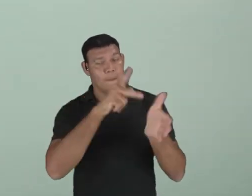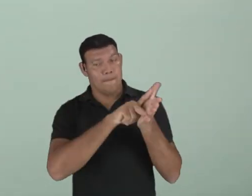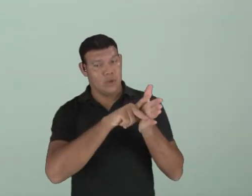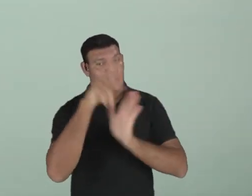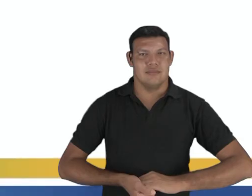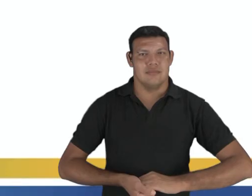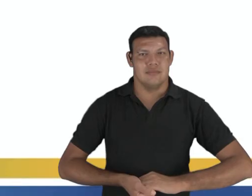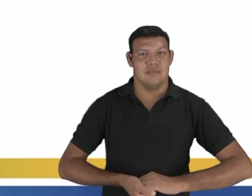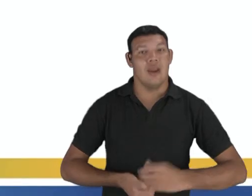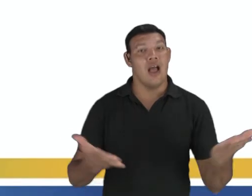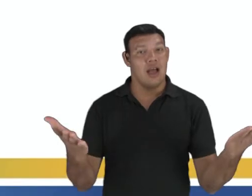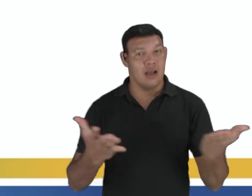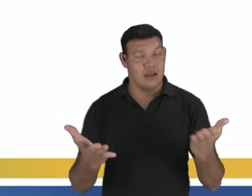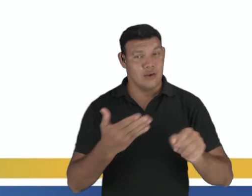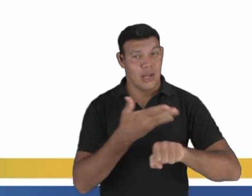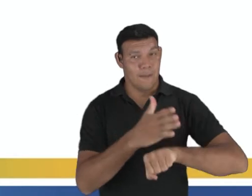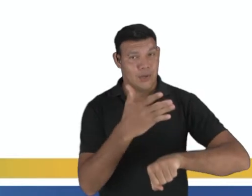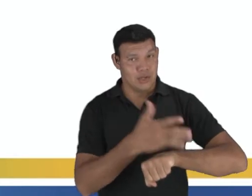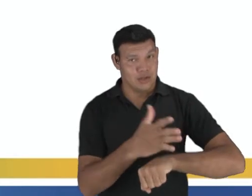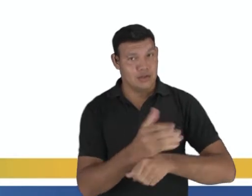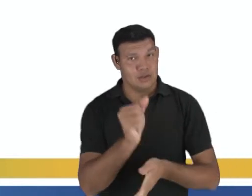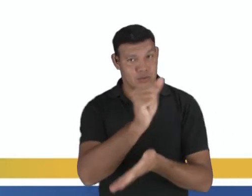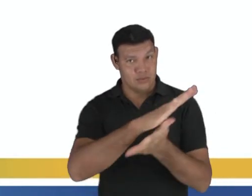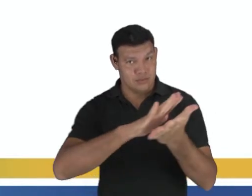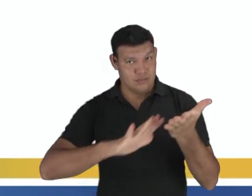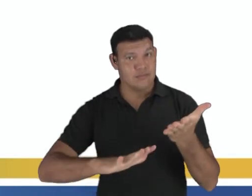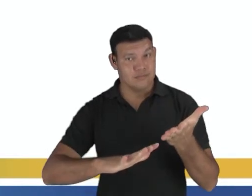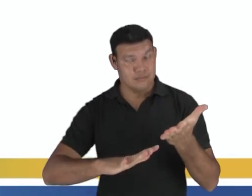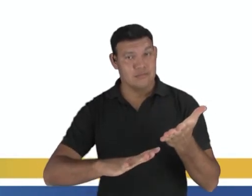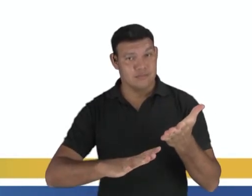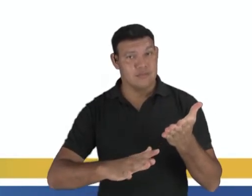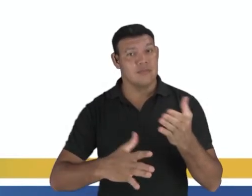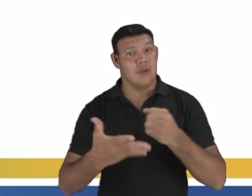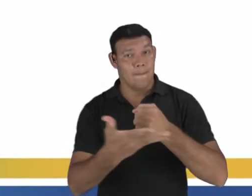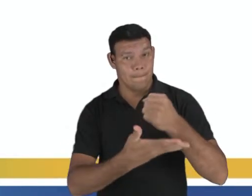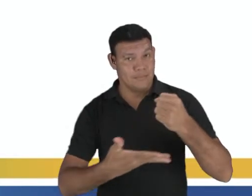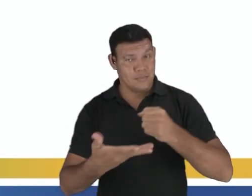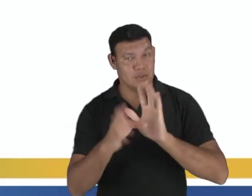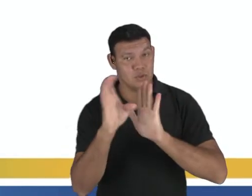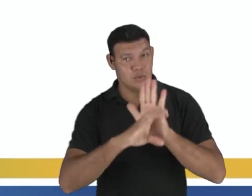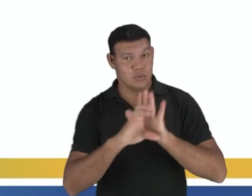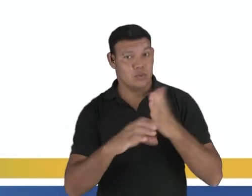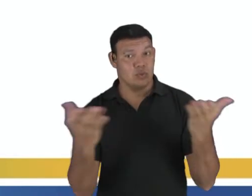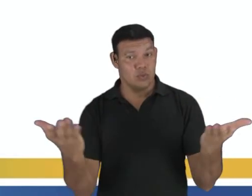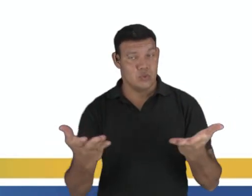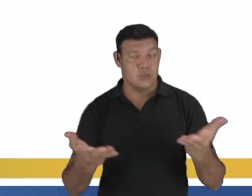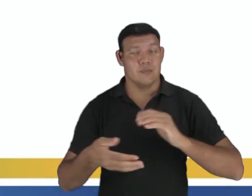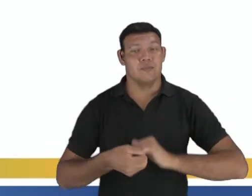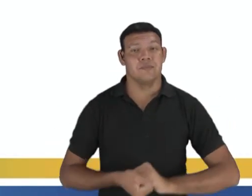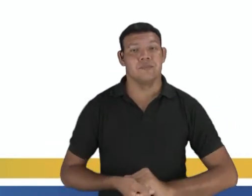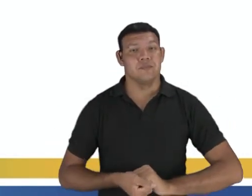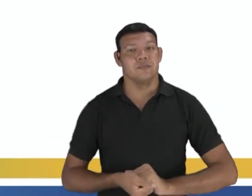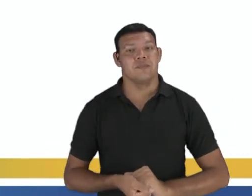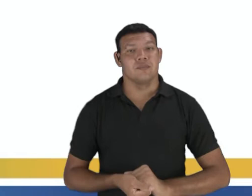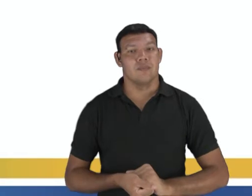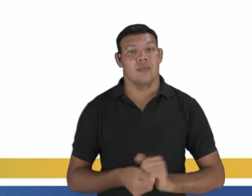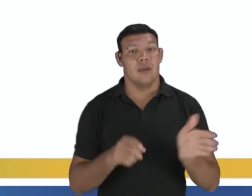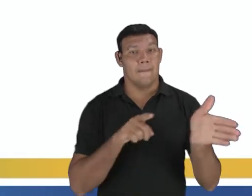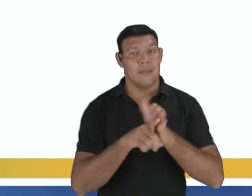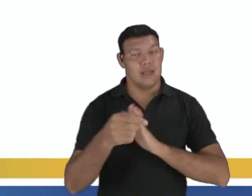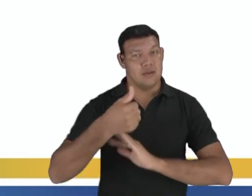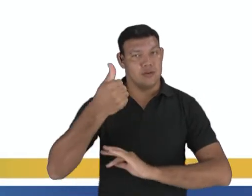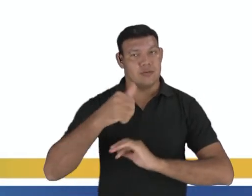país. Então, agora nós vamos iniciar o nosso exercitando com base naquilo que nós estudamos na nossa aula de hoje.